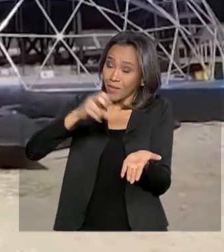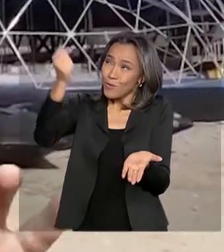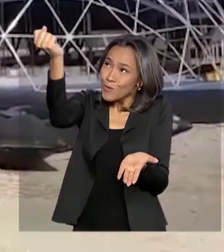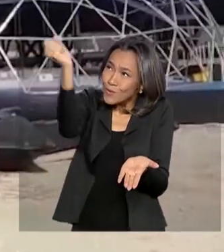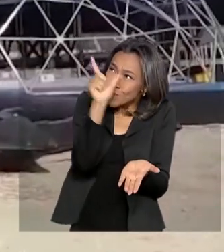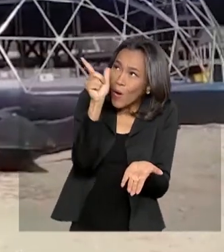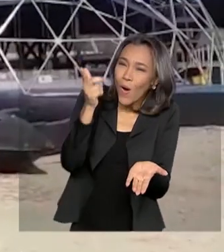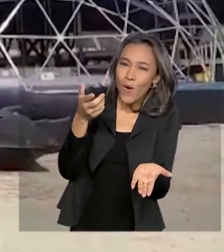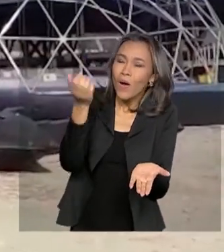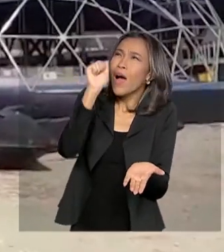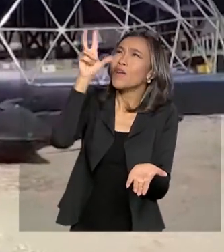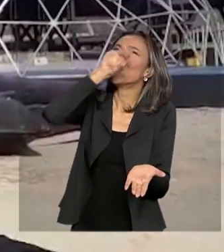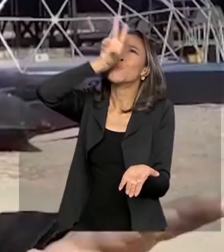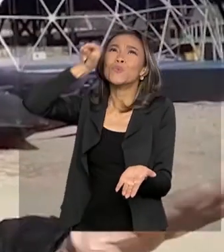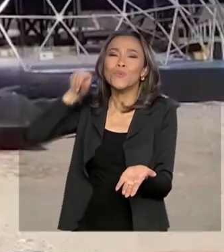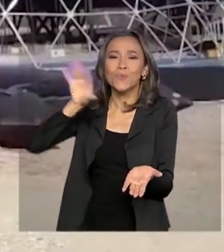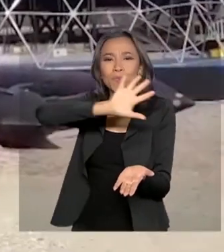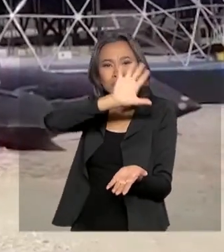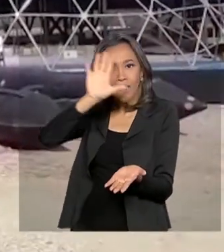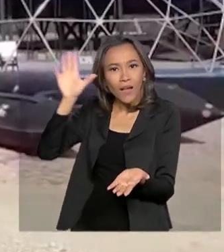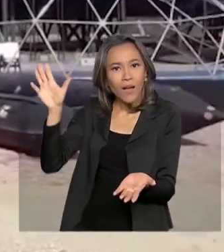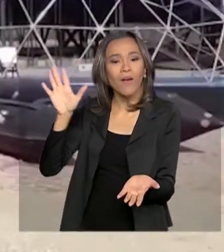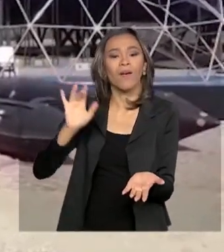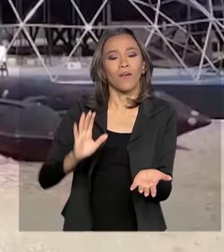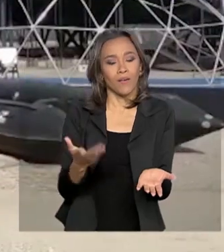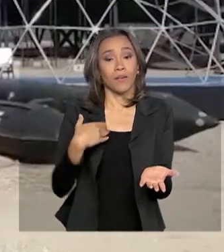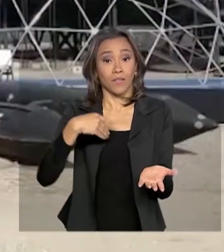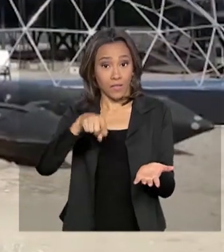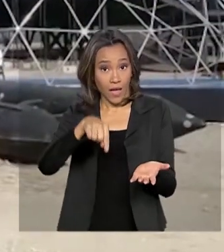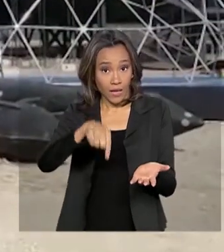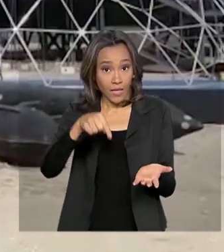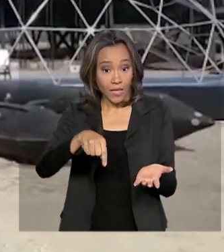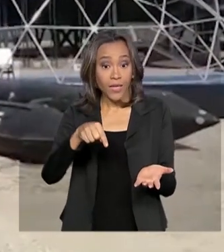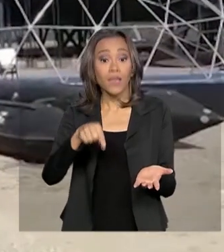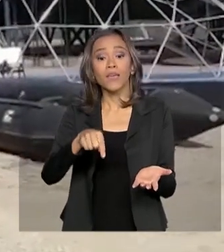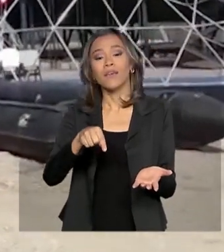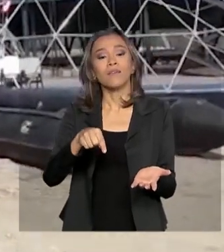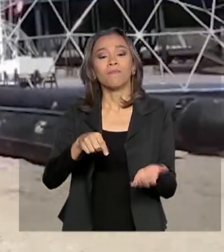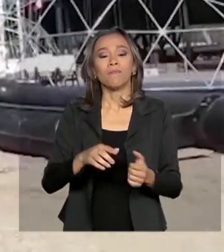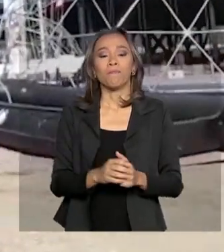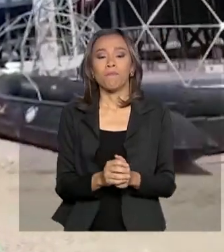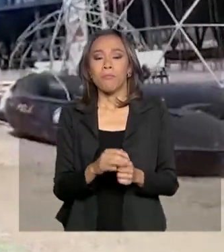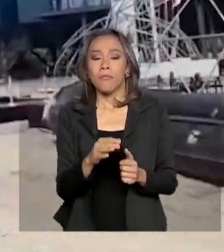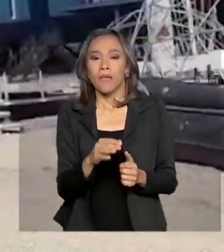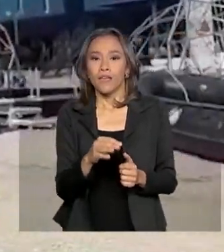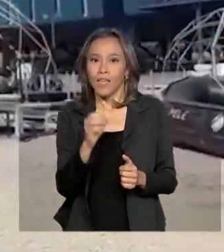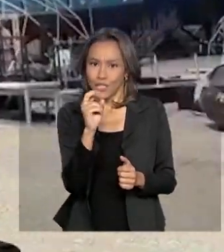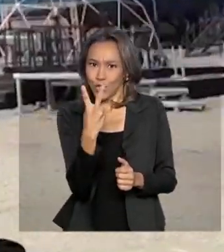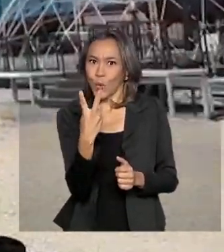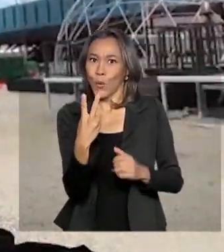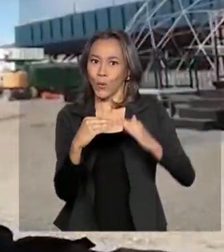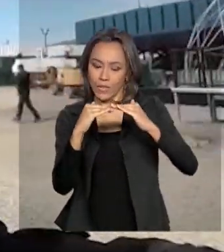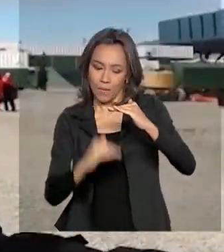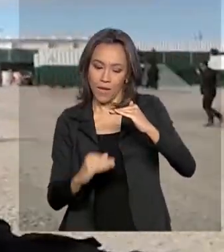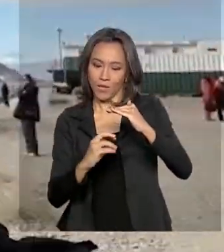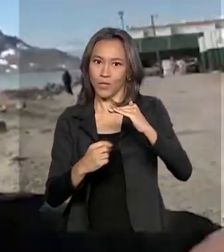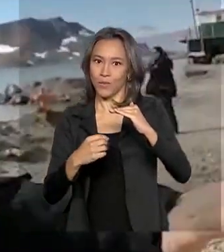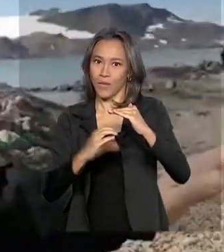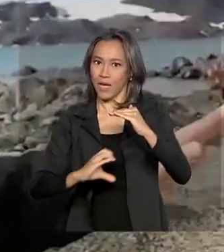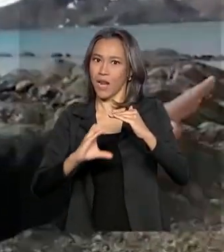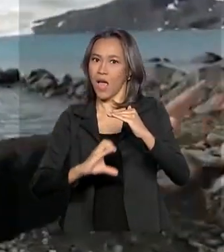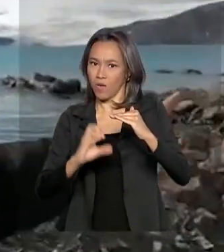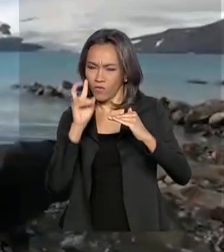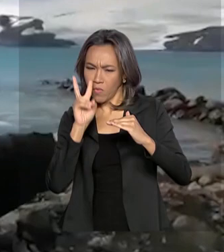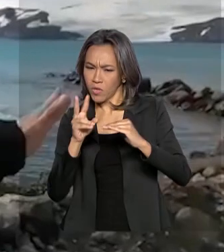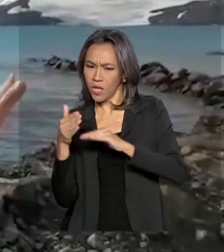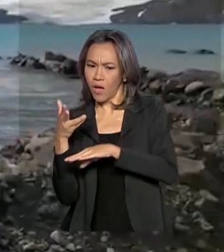sol, céu azul, um ventinho moderado e a temperatura para a Antártica é muito boa, cerca de 2 graus. Vou voltar aqui mais um pouquinho para